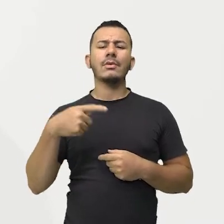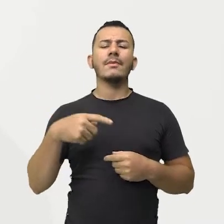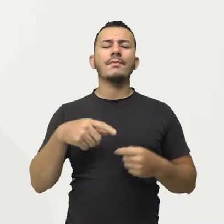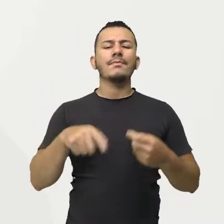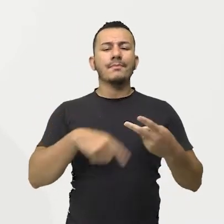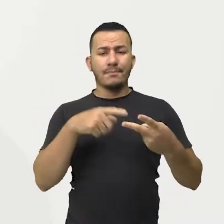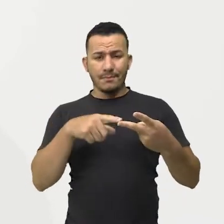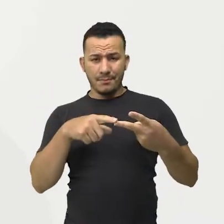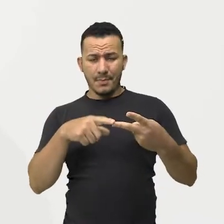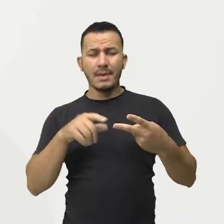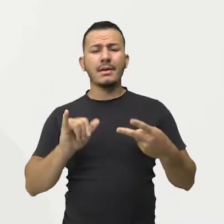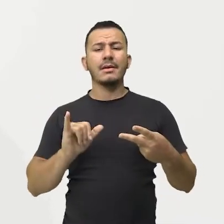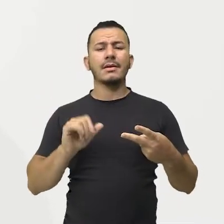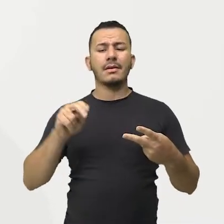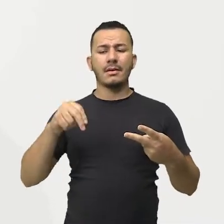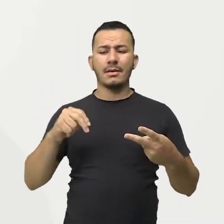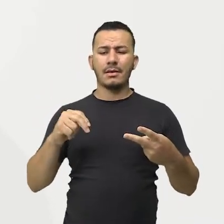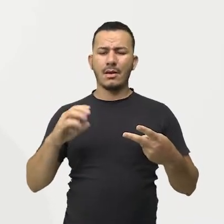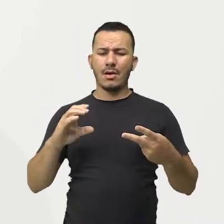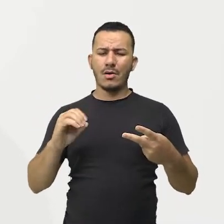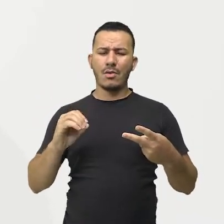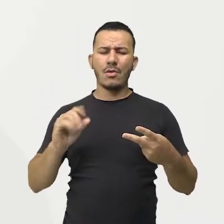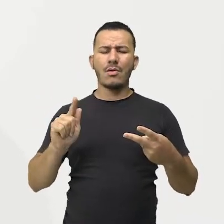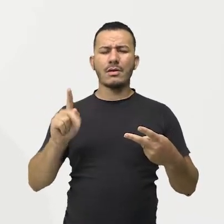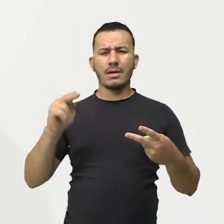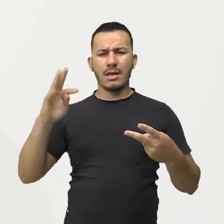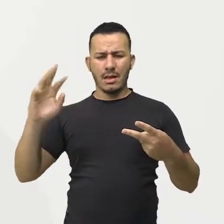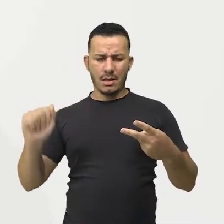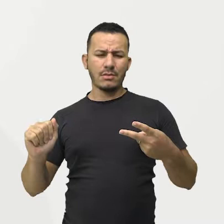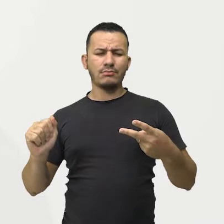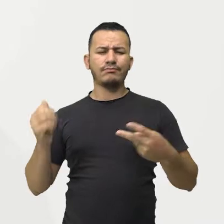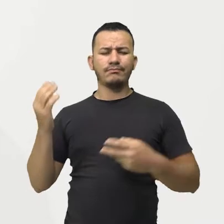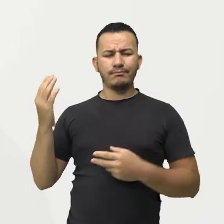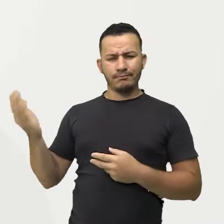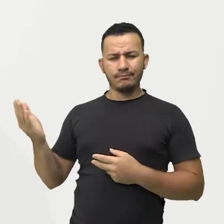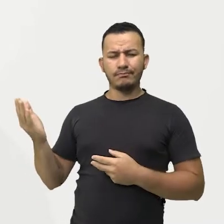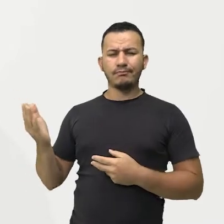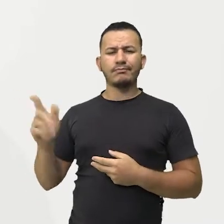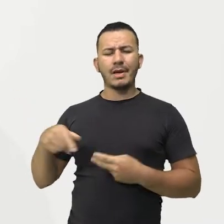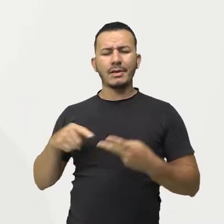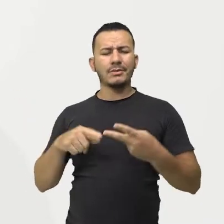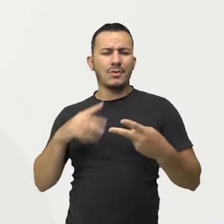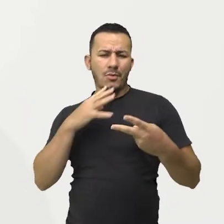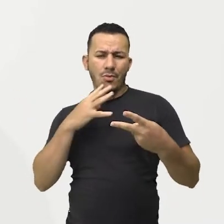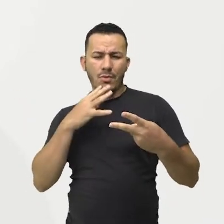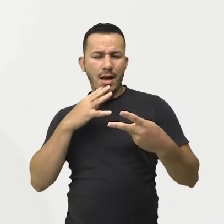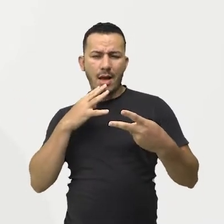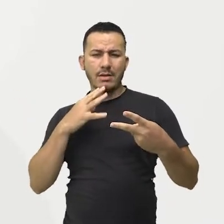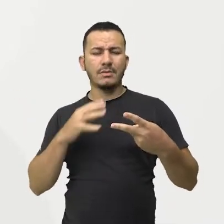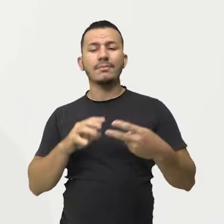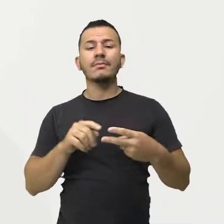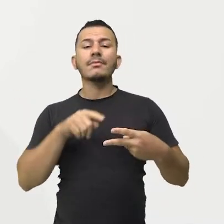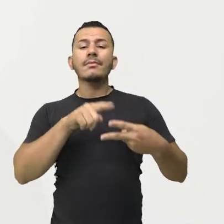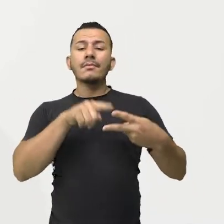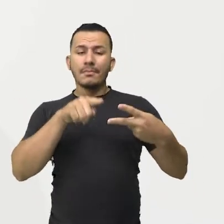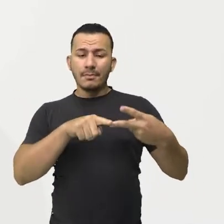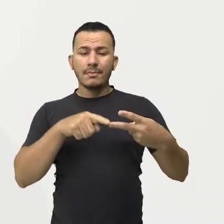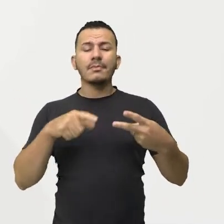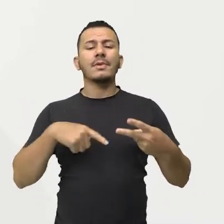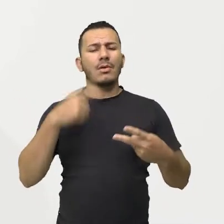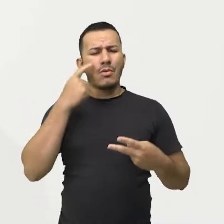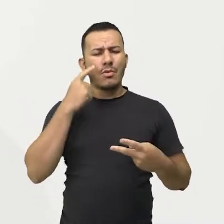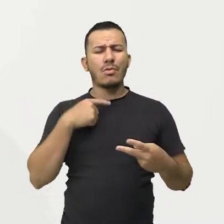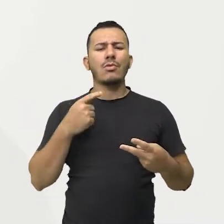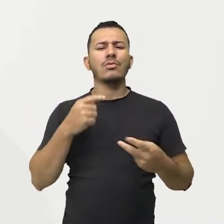e incógnita. Igualdade e incógnita, termo desconhecido, né? E aí o professor trouxe aqui a ideia de uma